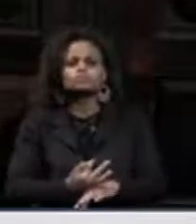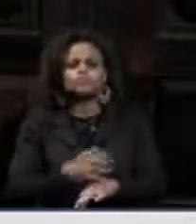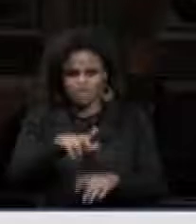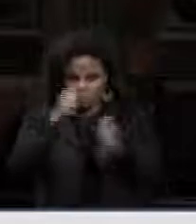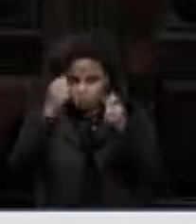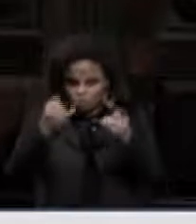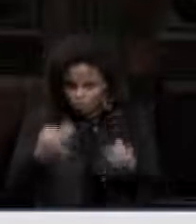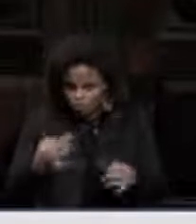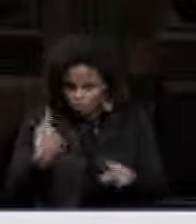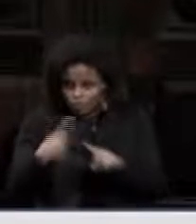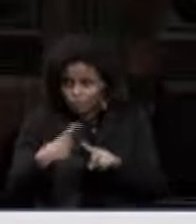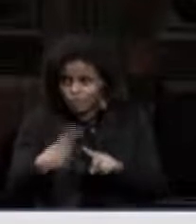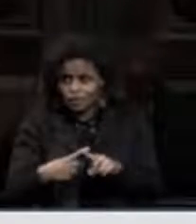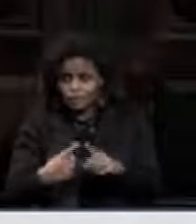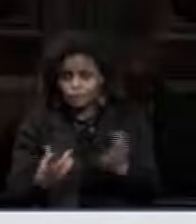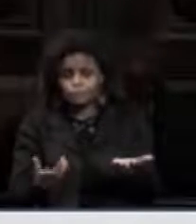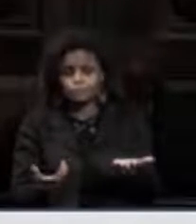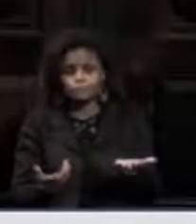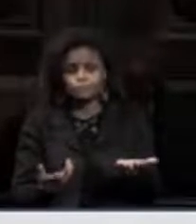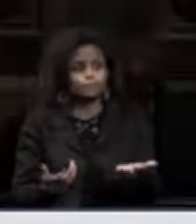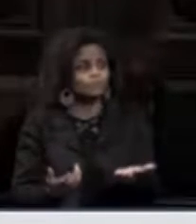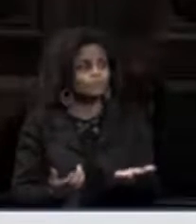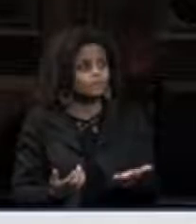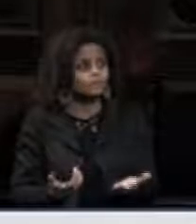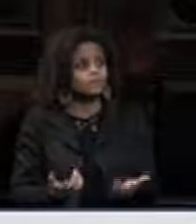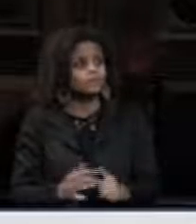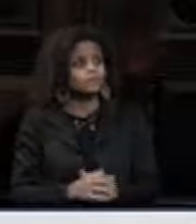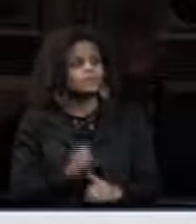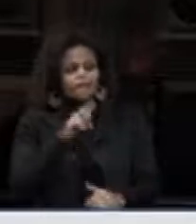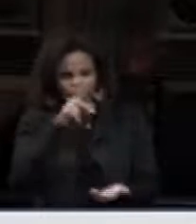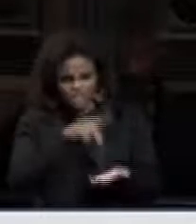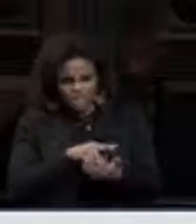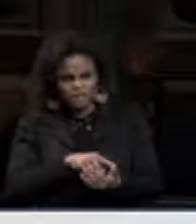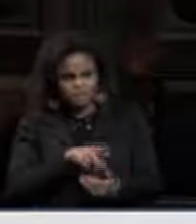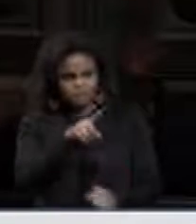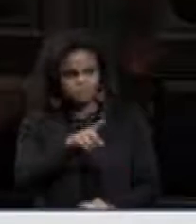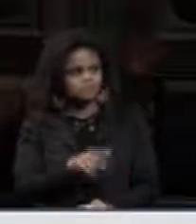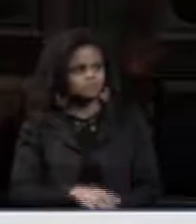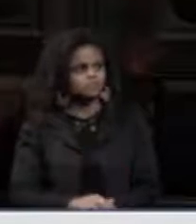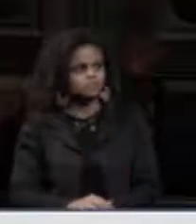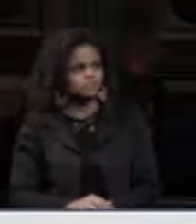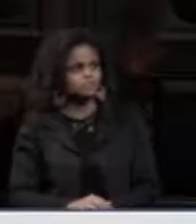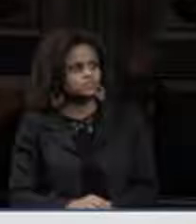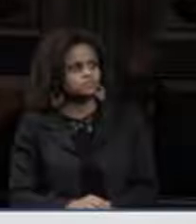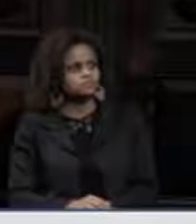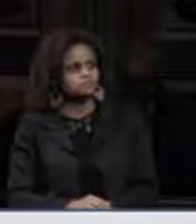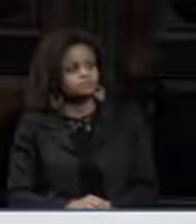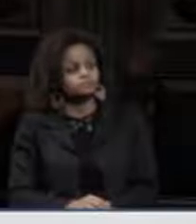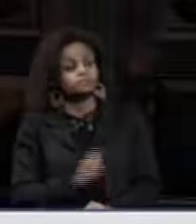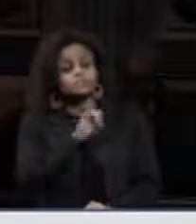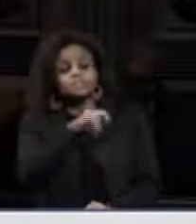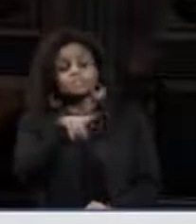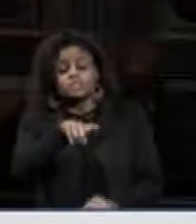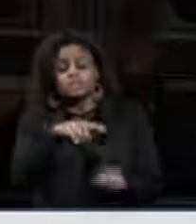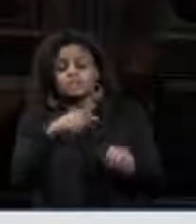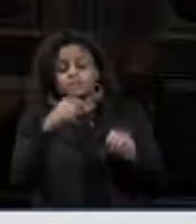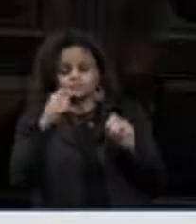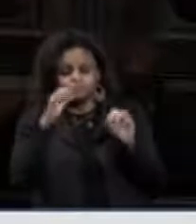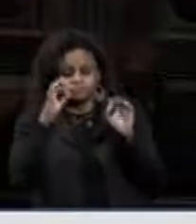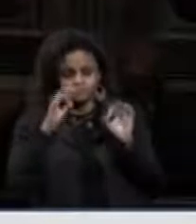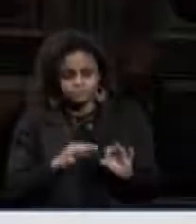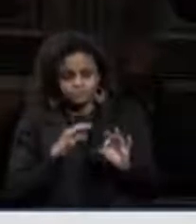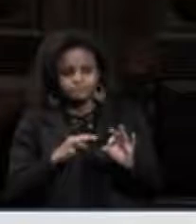a justificativa, como que ela se deu e se realmente providências foram adotadas por quem é